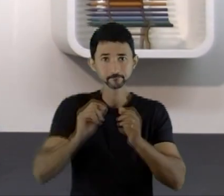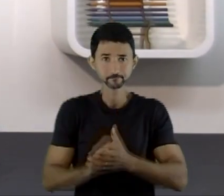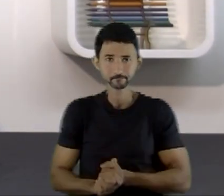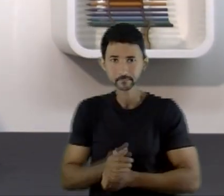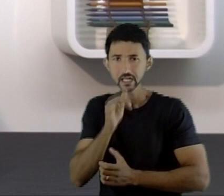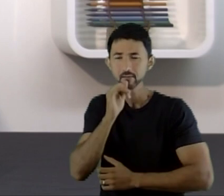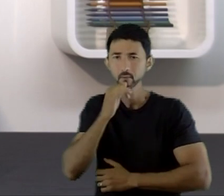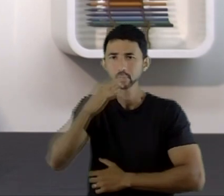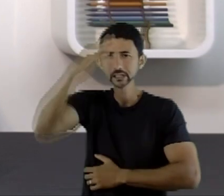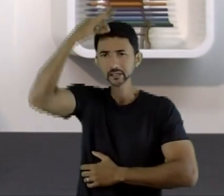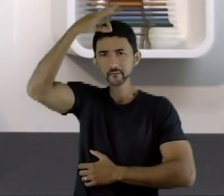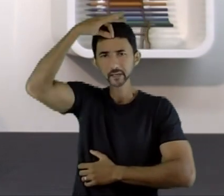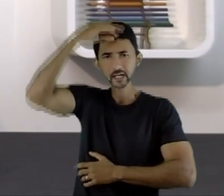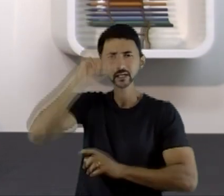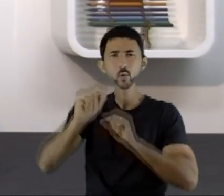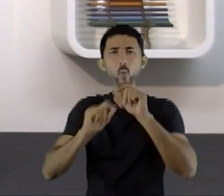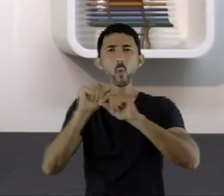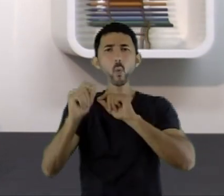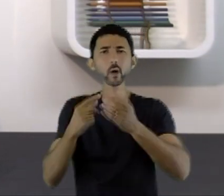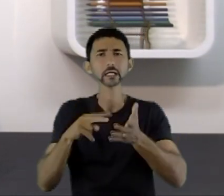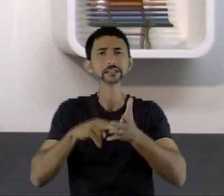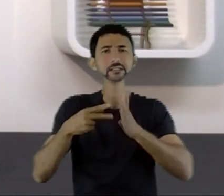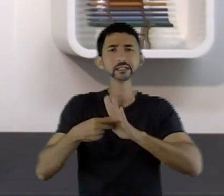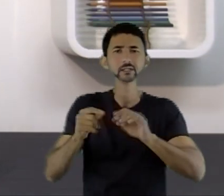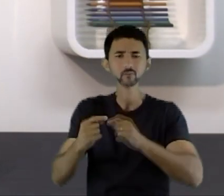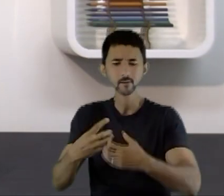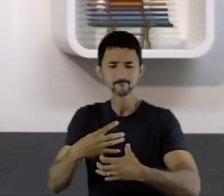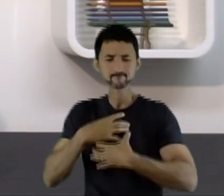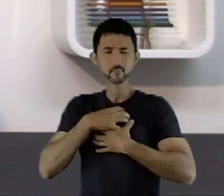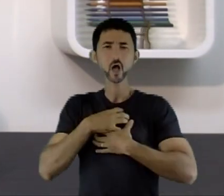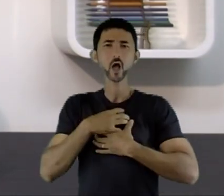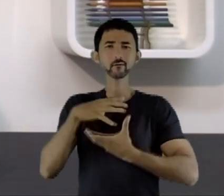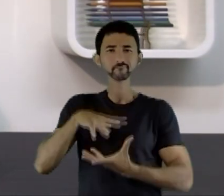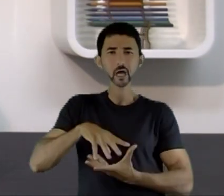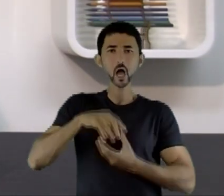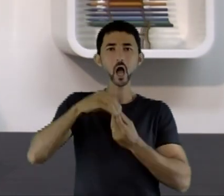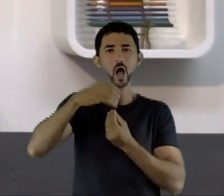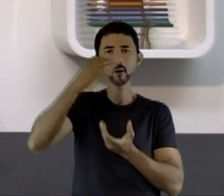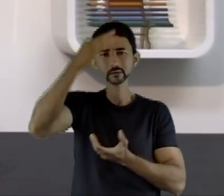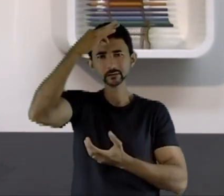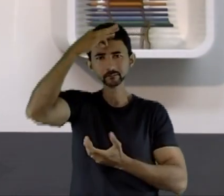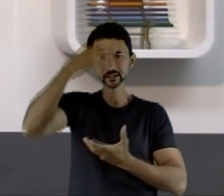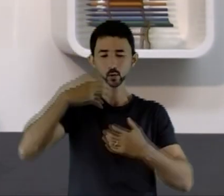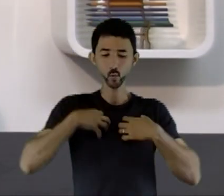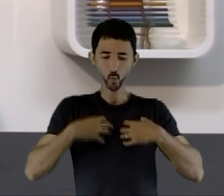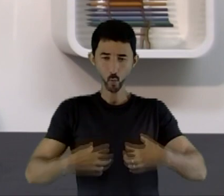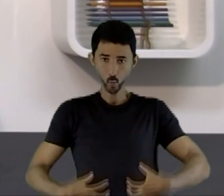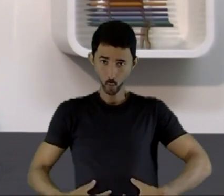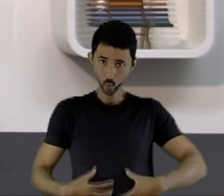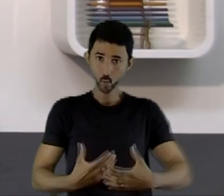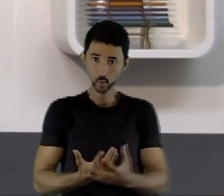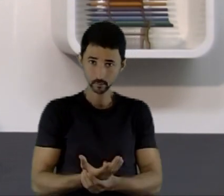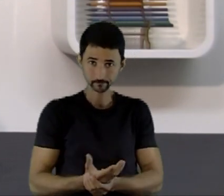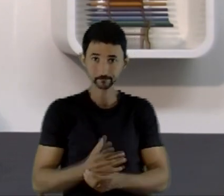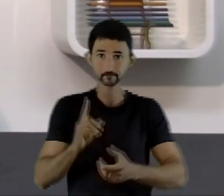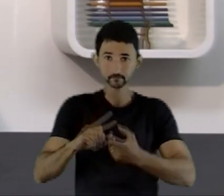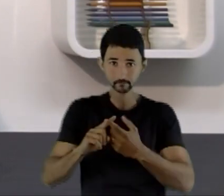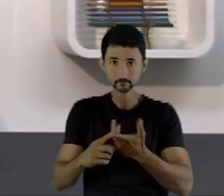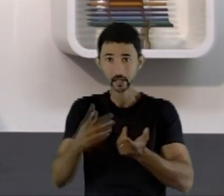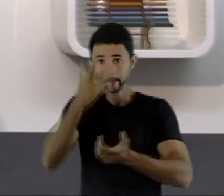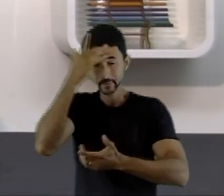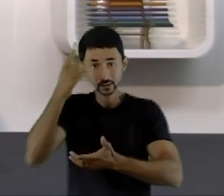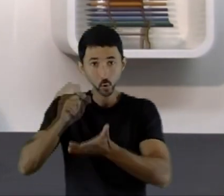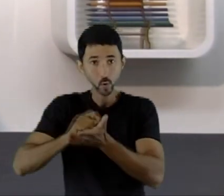a espiritualidade tem a ver com aquilo que diz respeito à nossa alma. Nós temos o nosso corpo físico e, segundo o escritor